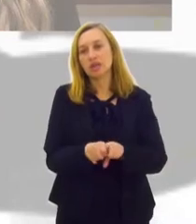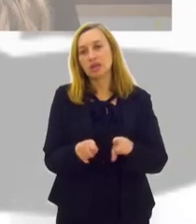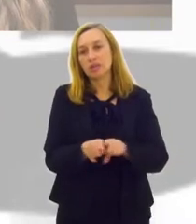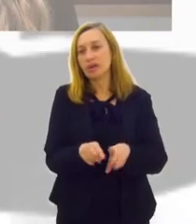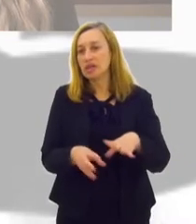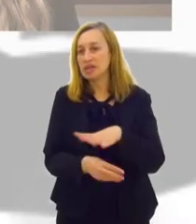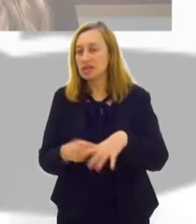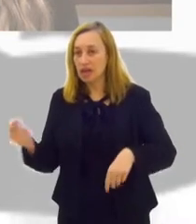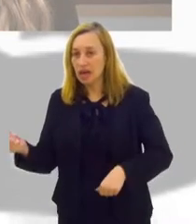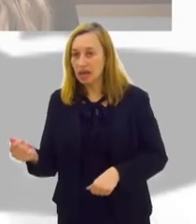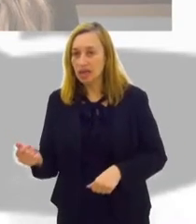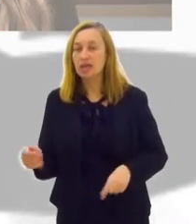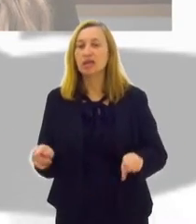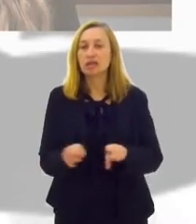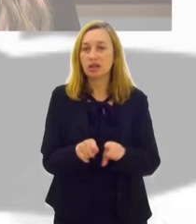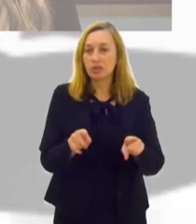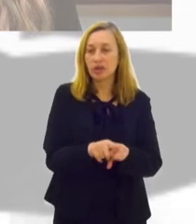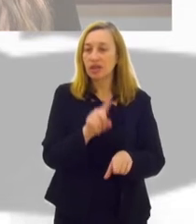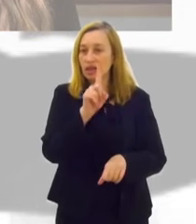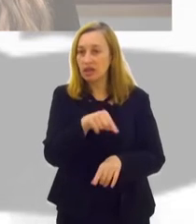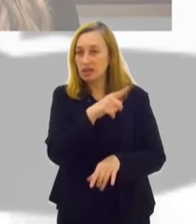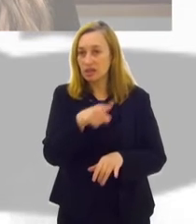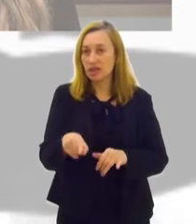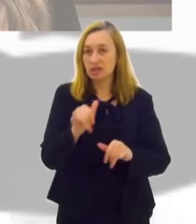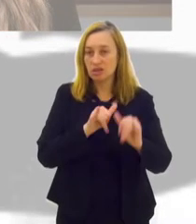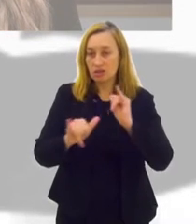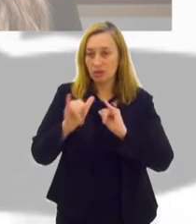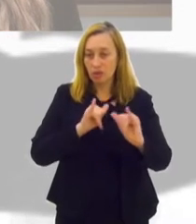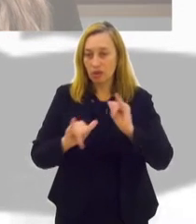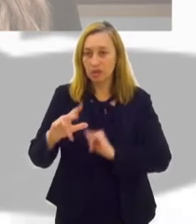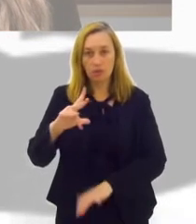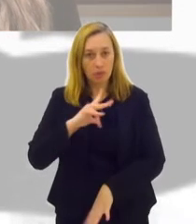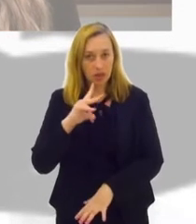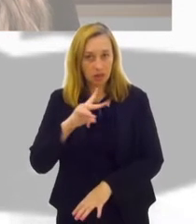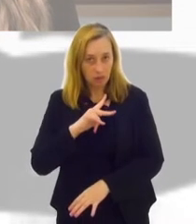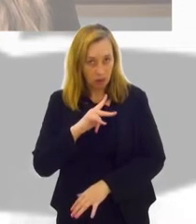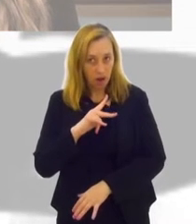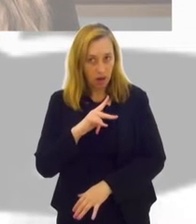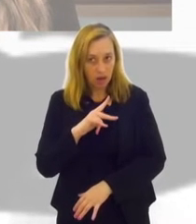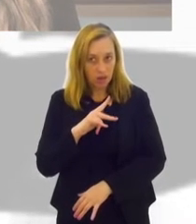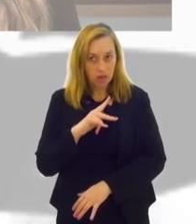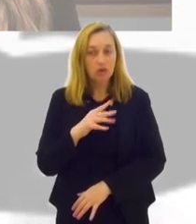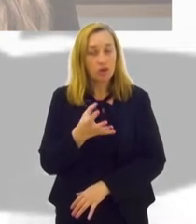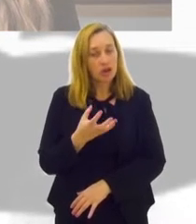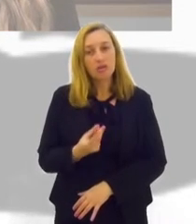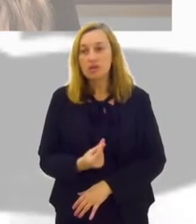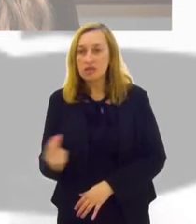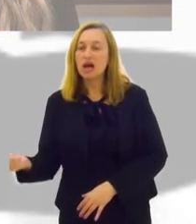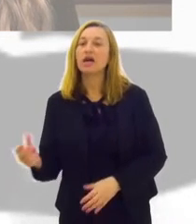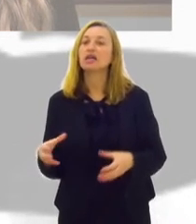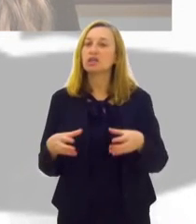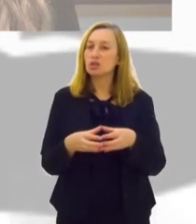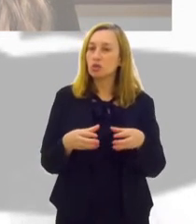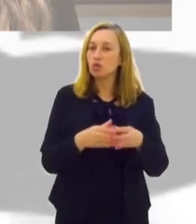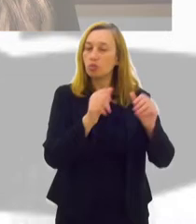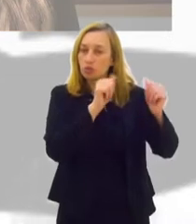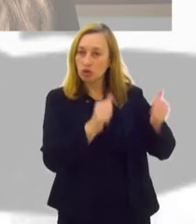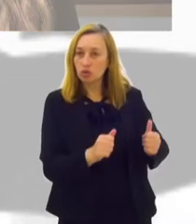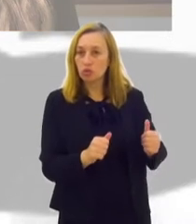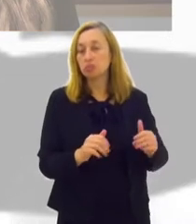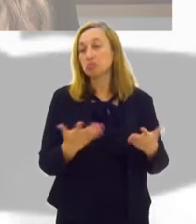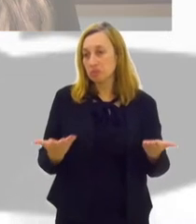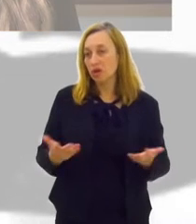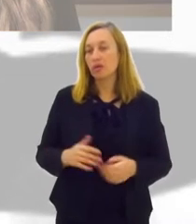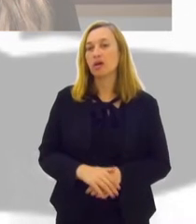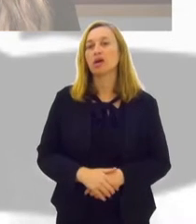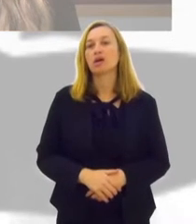a eliminação dos dados pessoais. Olha, eu quero que os meus dados sejam eliminados do seu cadastro e eu quero sair desse push ou